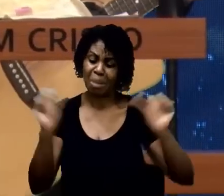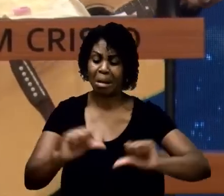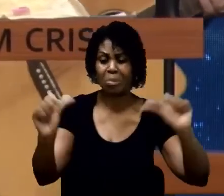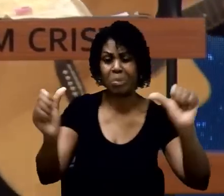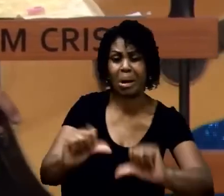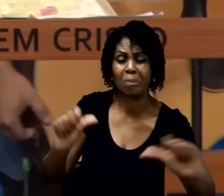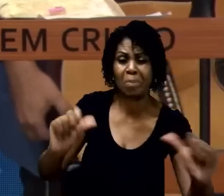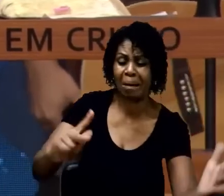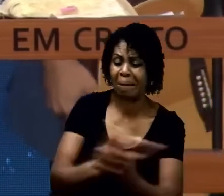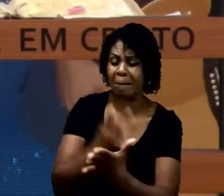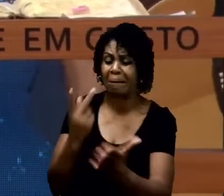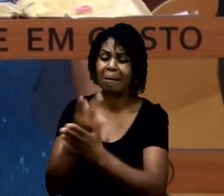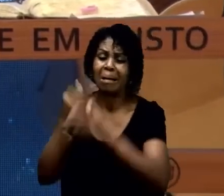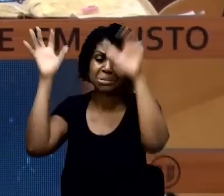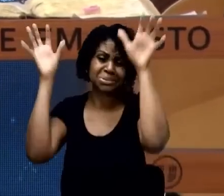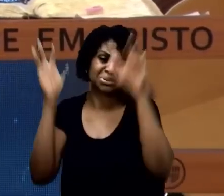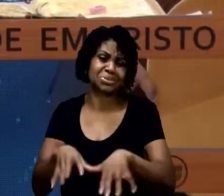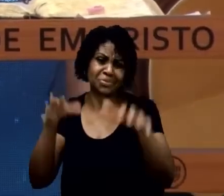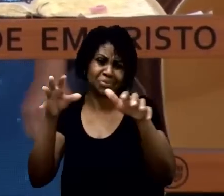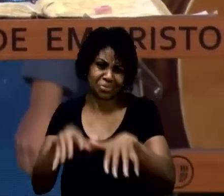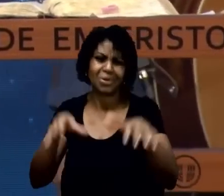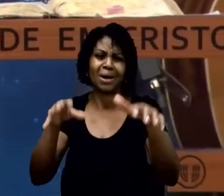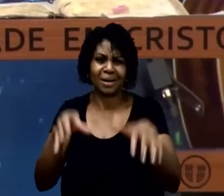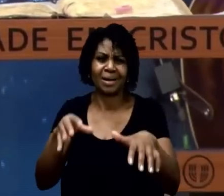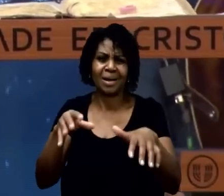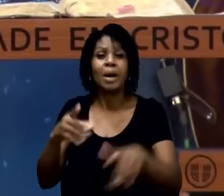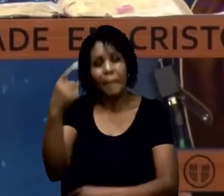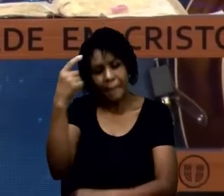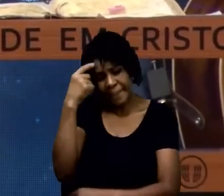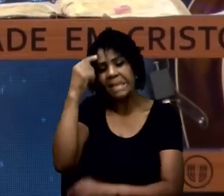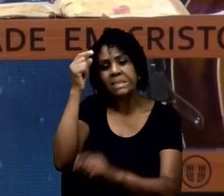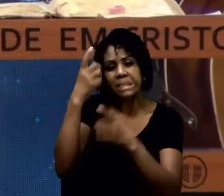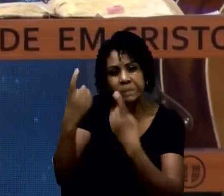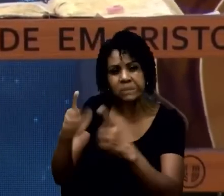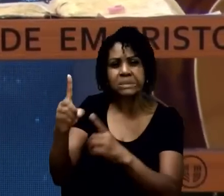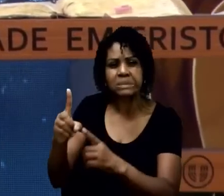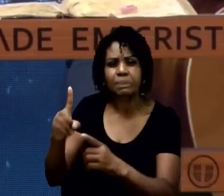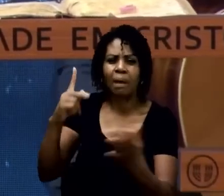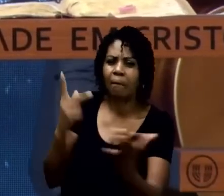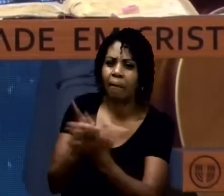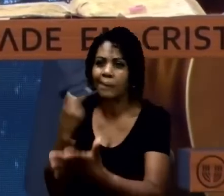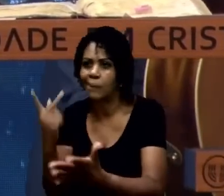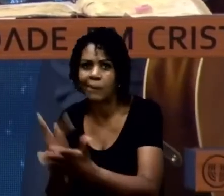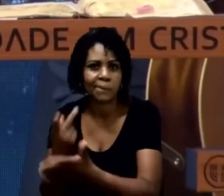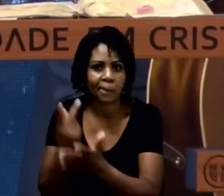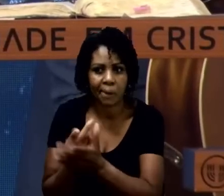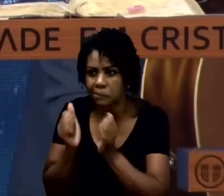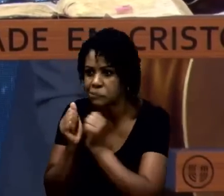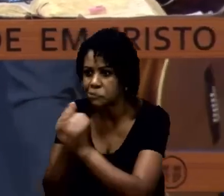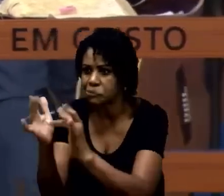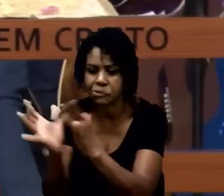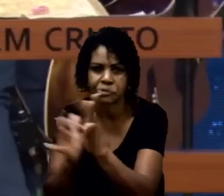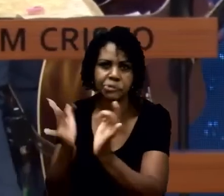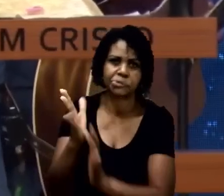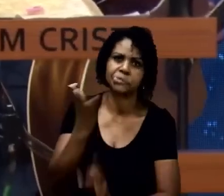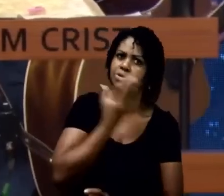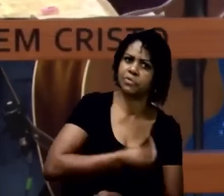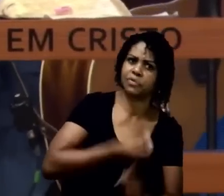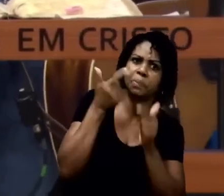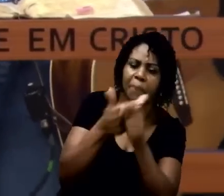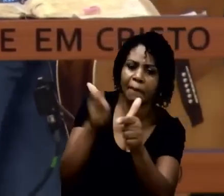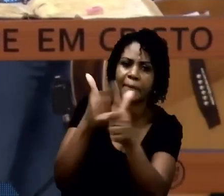errado. Tempestade. Olha, pensa um pouco nos discípulos. Está tudo dando errado, Jesus. Estou andando contigo e enfrento uma